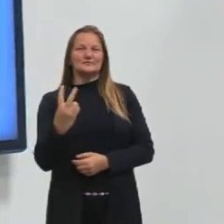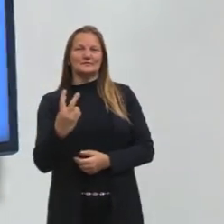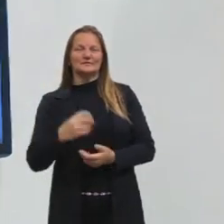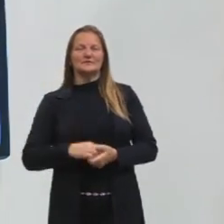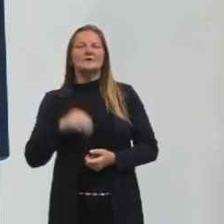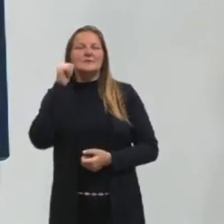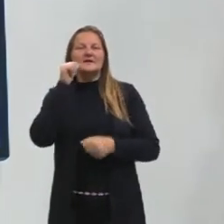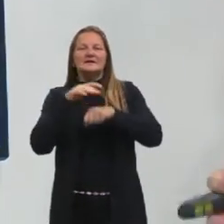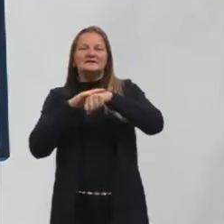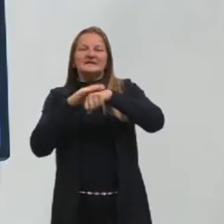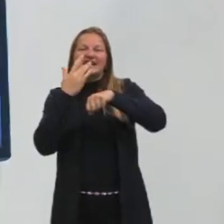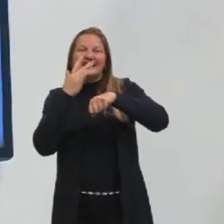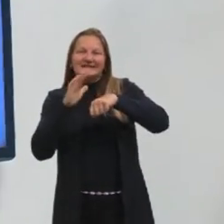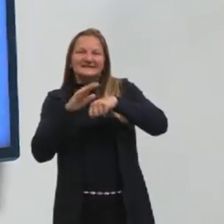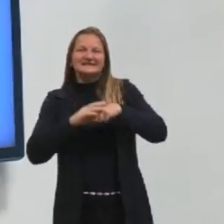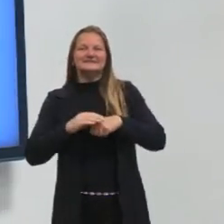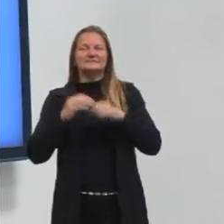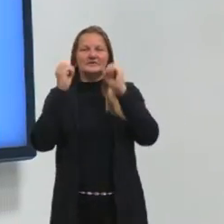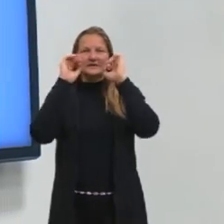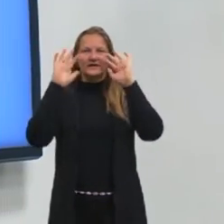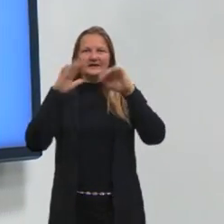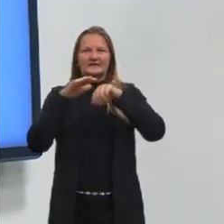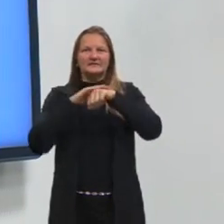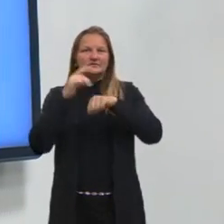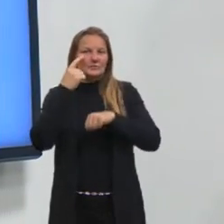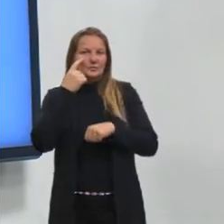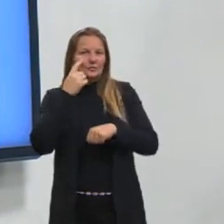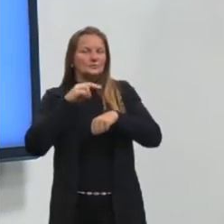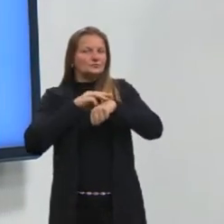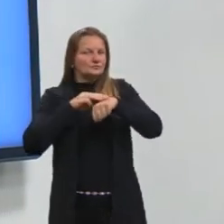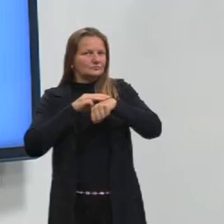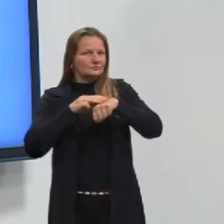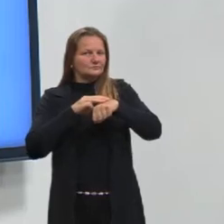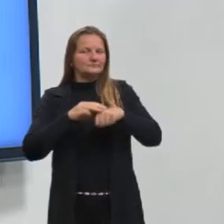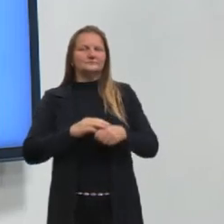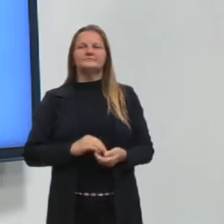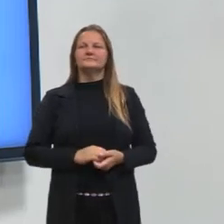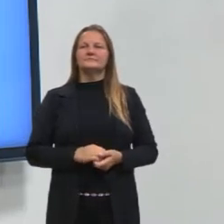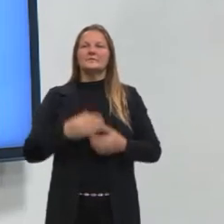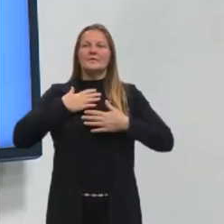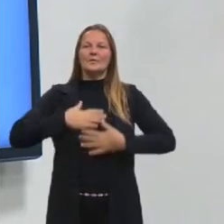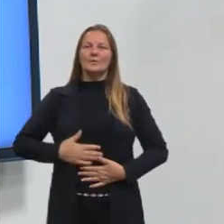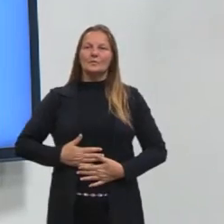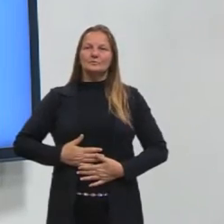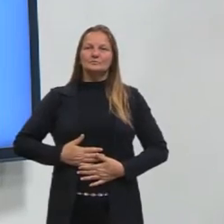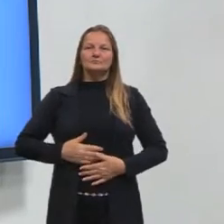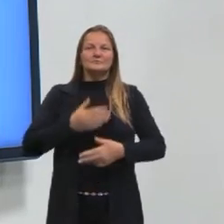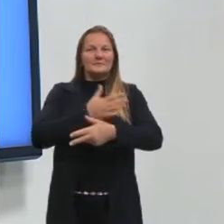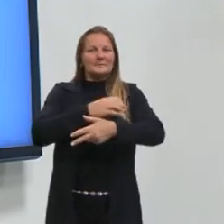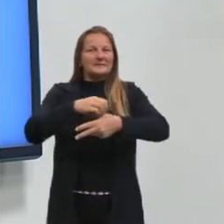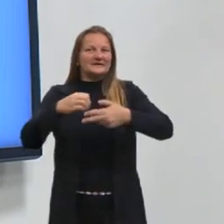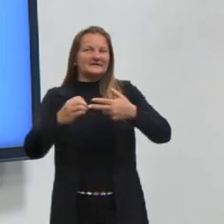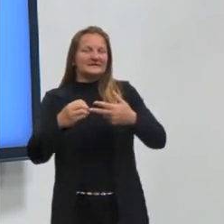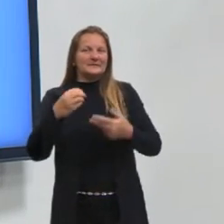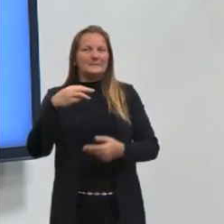mulher branca, de pele clara, cabelos e olhos castanhos e estou vestindo a camiseta do pré-ENEM na cor